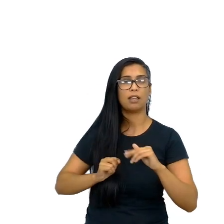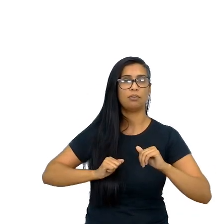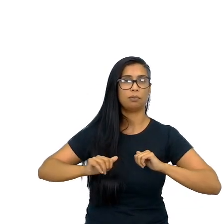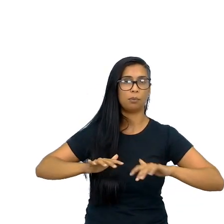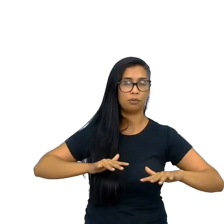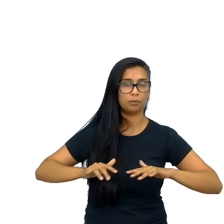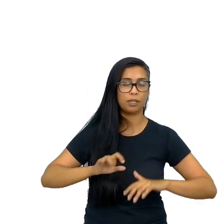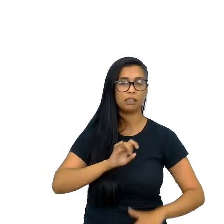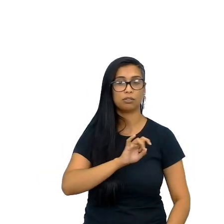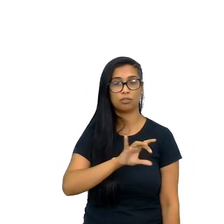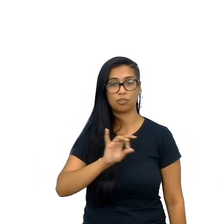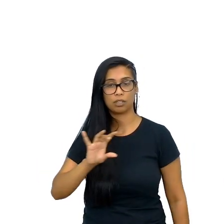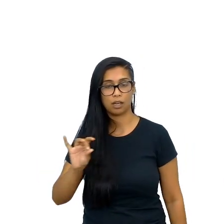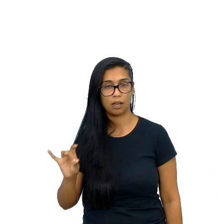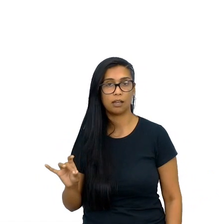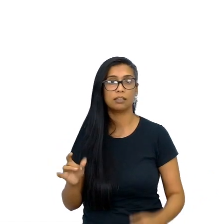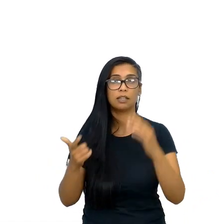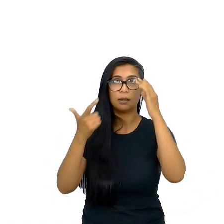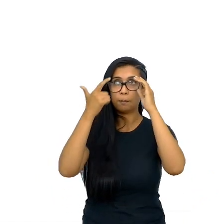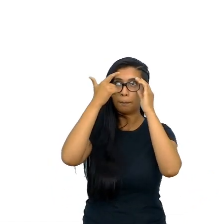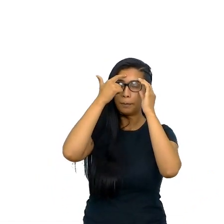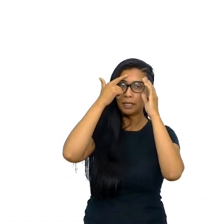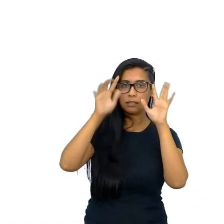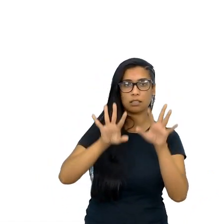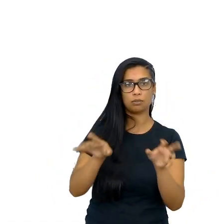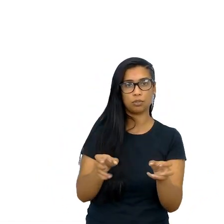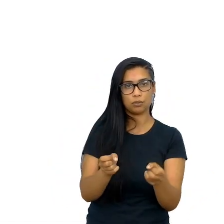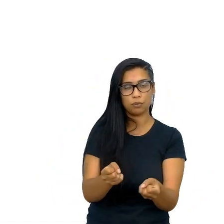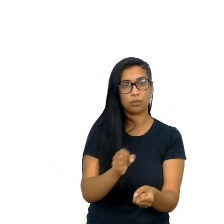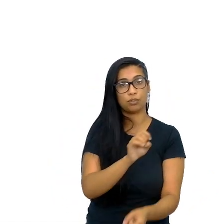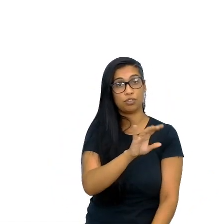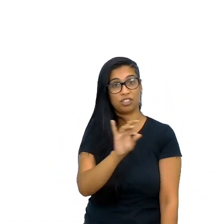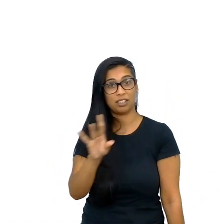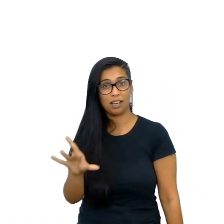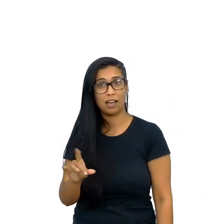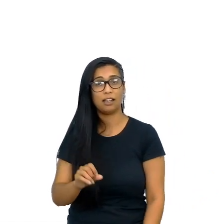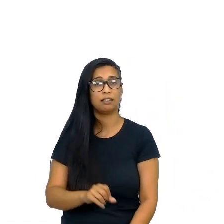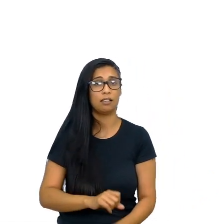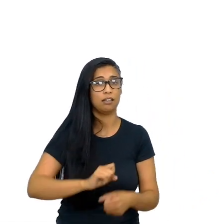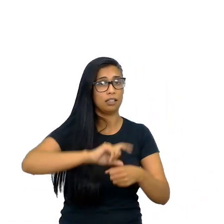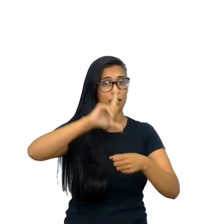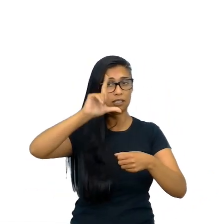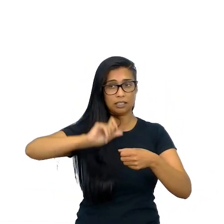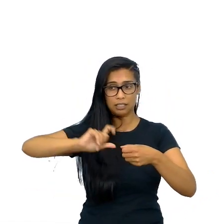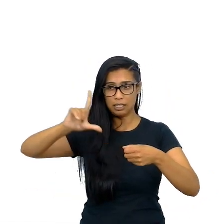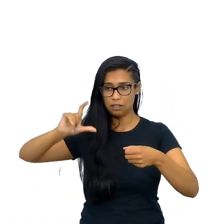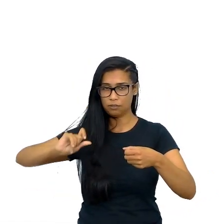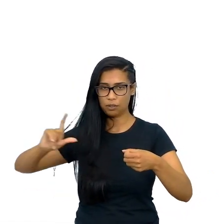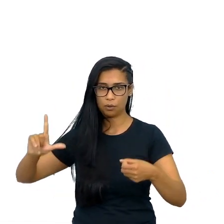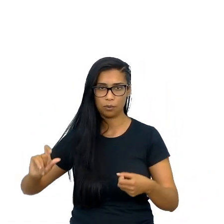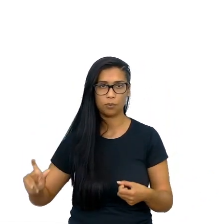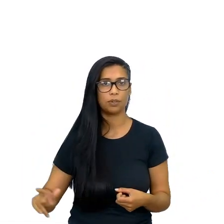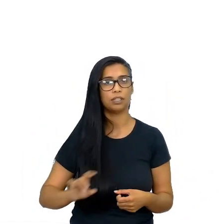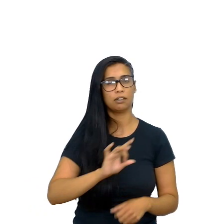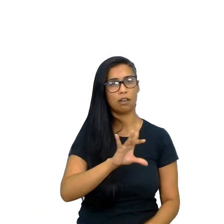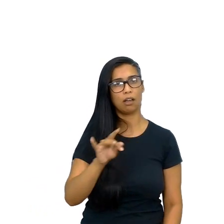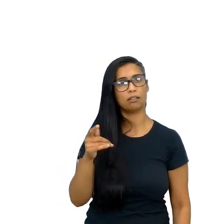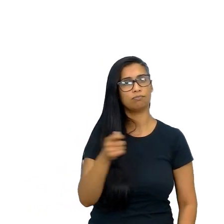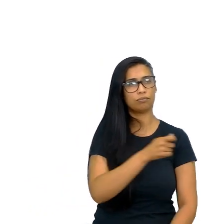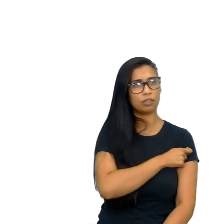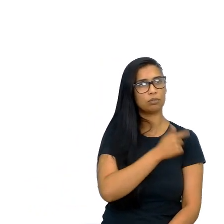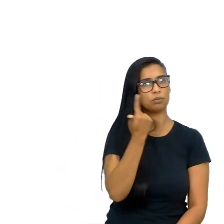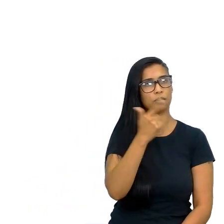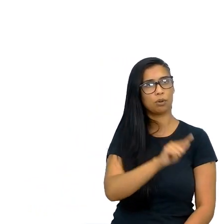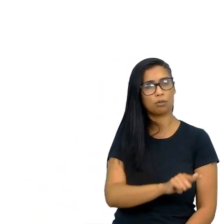né, pensando nas potencialidades dos níveis que vão aumentando a cada passo, né, identificação